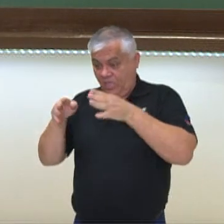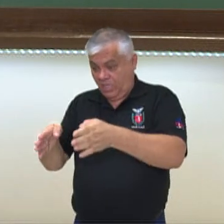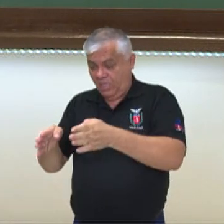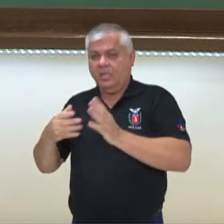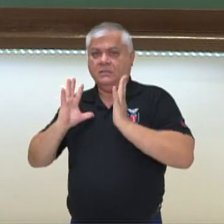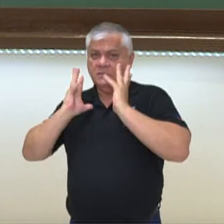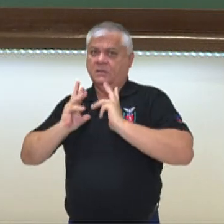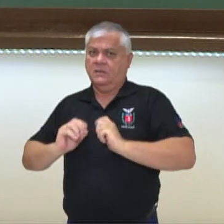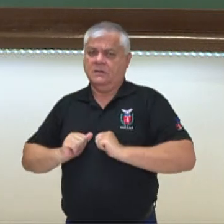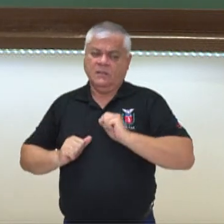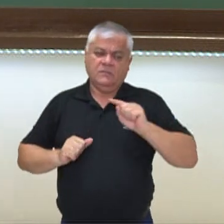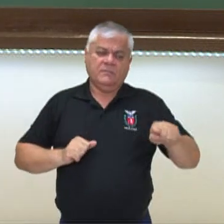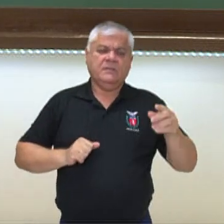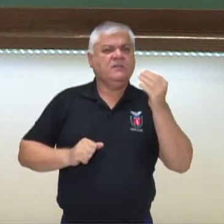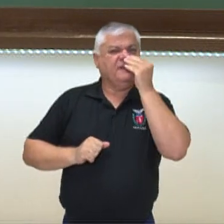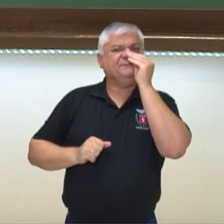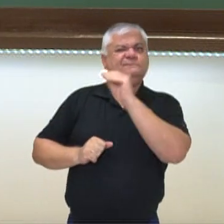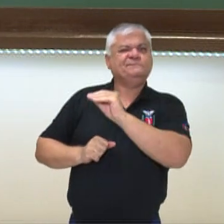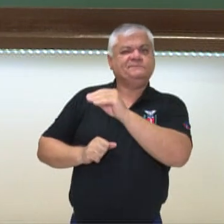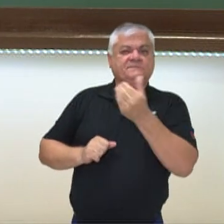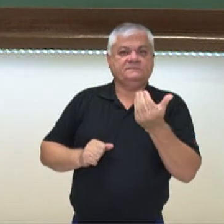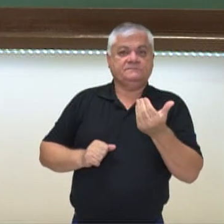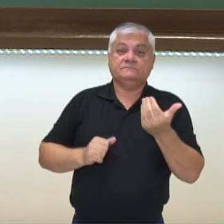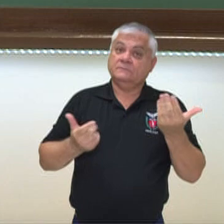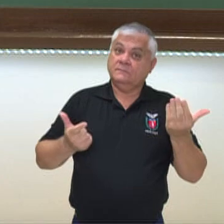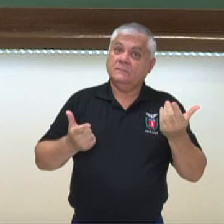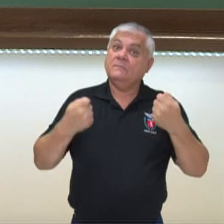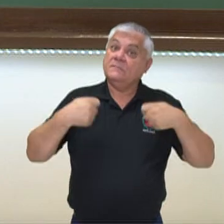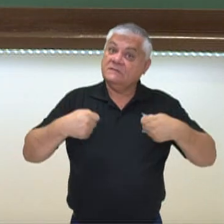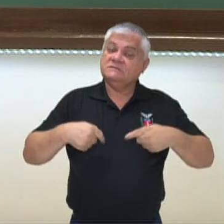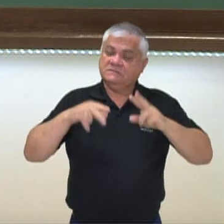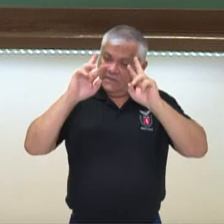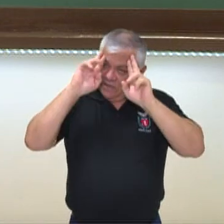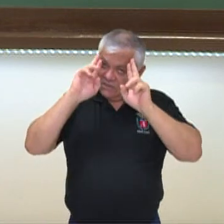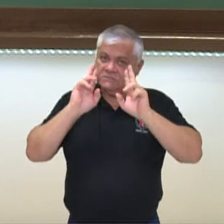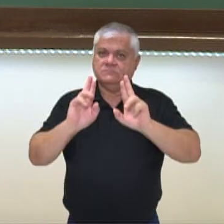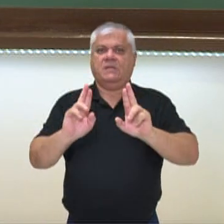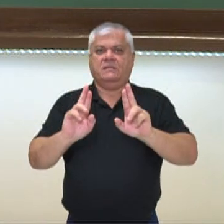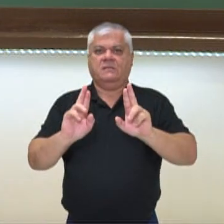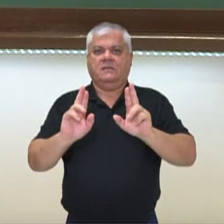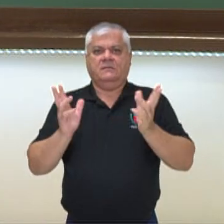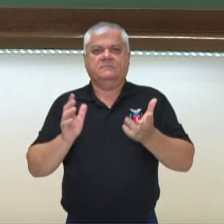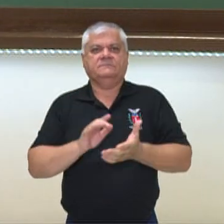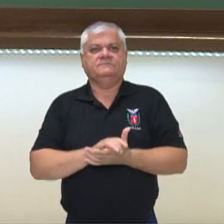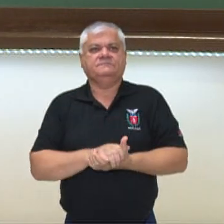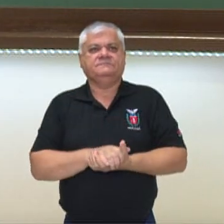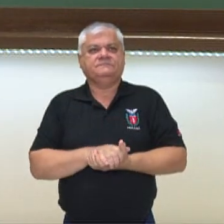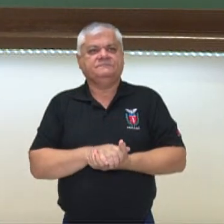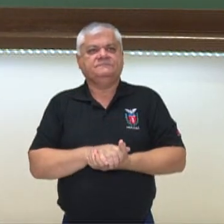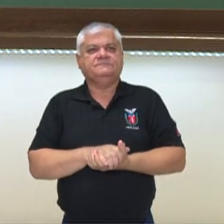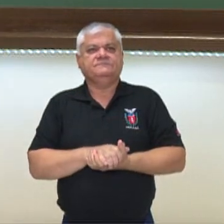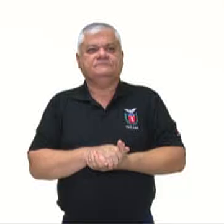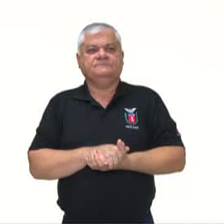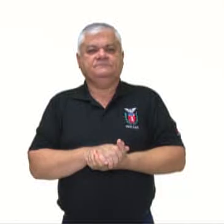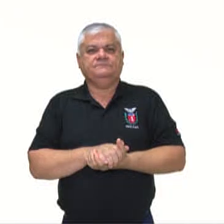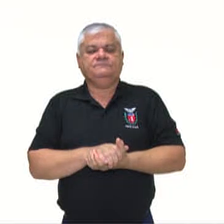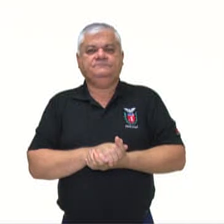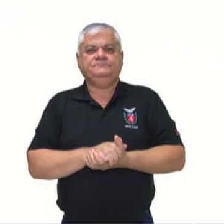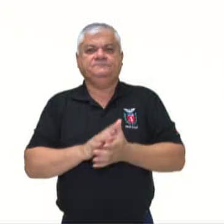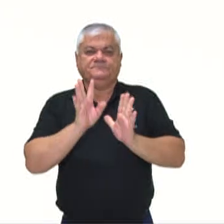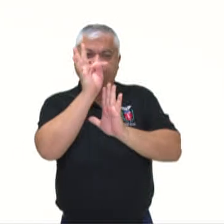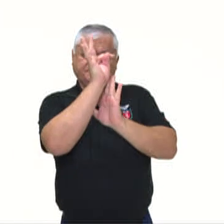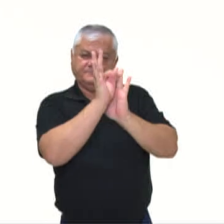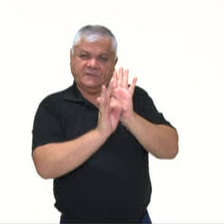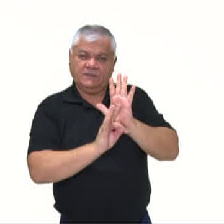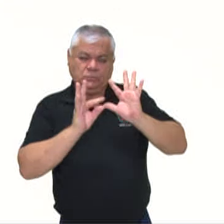não ser para o outro. O importante é você respeitar, porque é sagrado para alguém. Todo texto sagrado